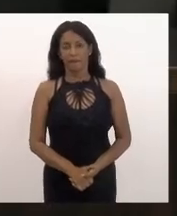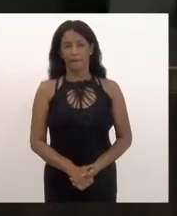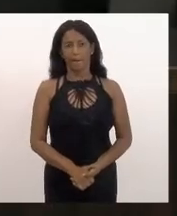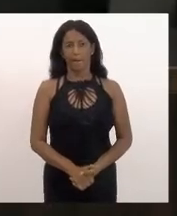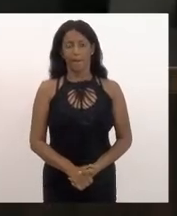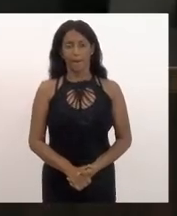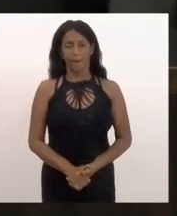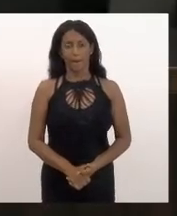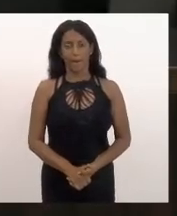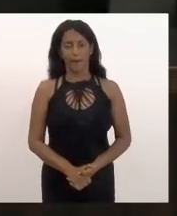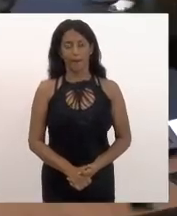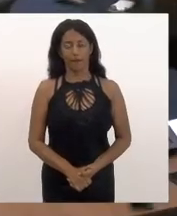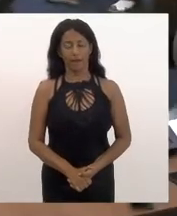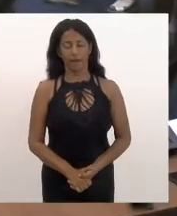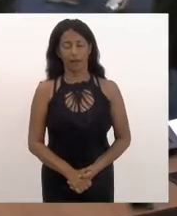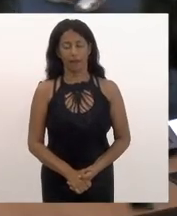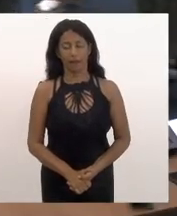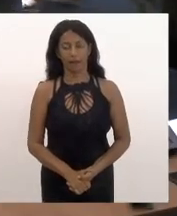Pacheco.